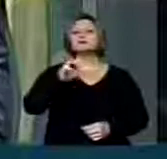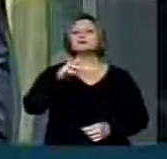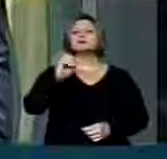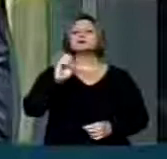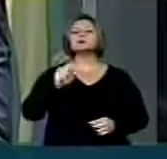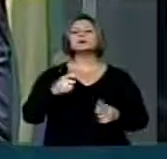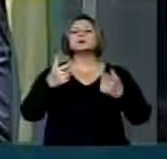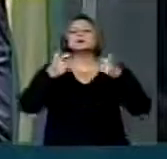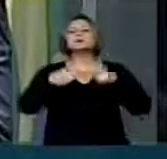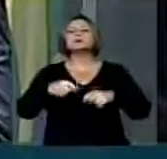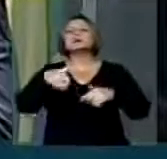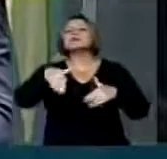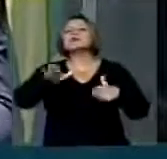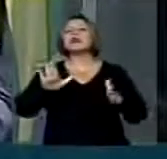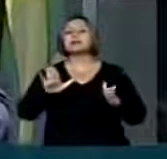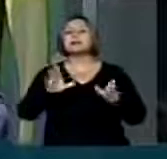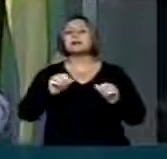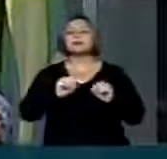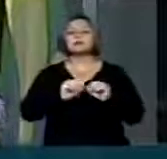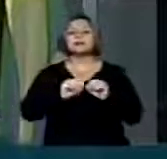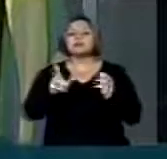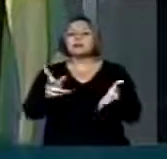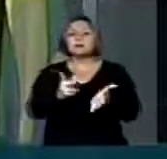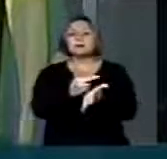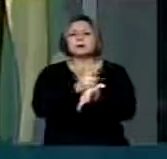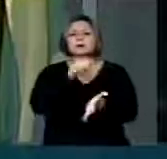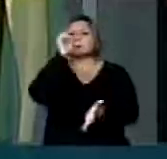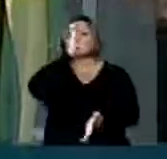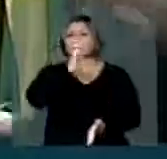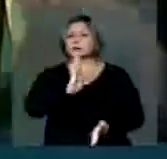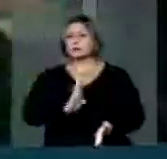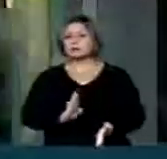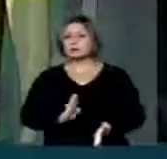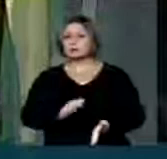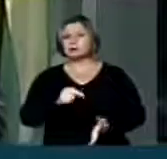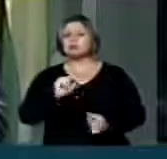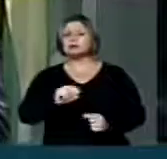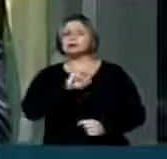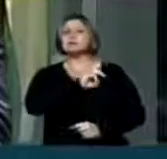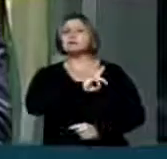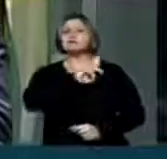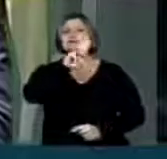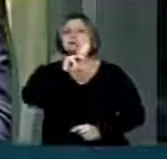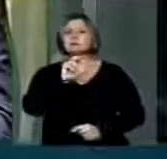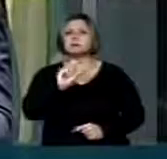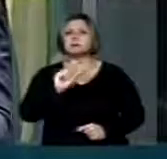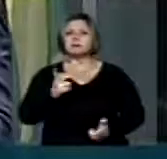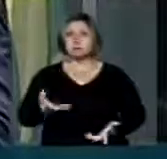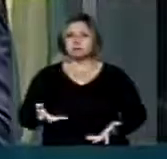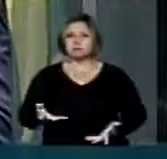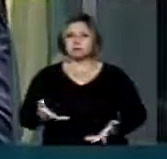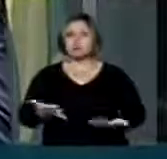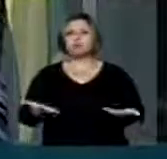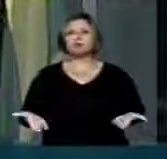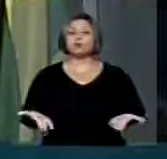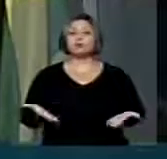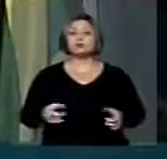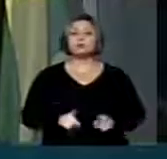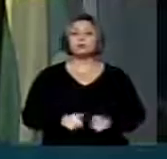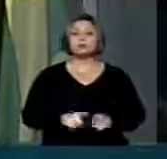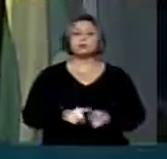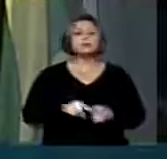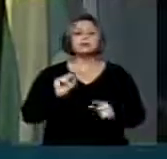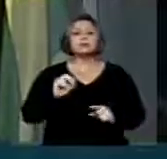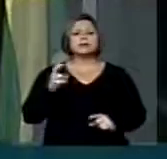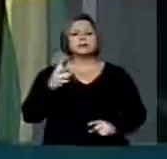para onde vamos? Que Estado é esse que nós representamos? Qual é o modelo? Quais são